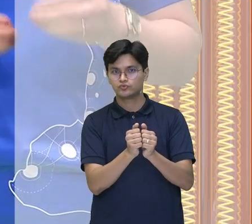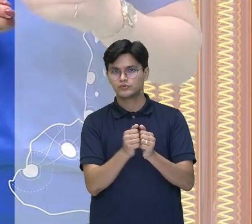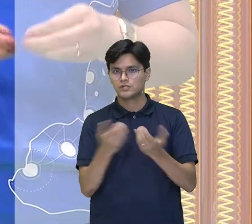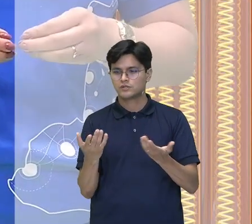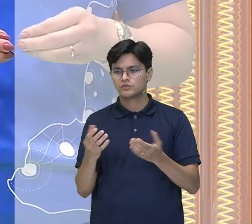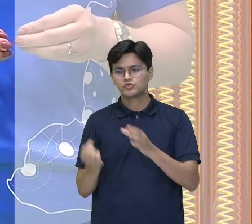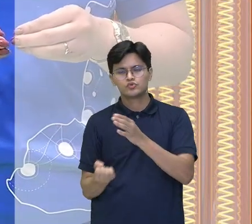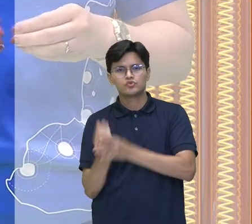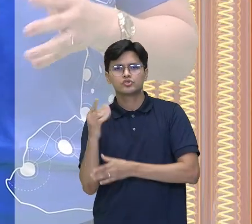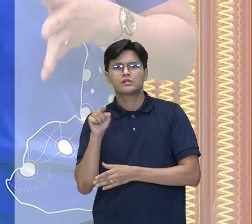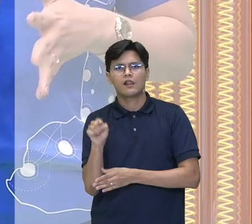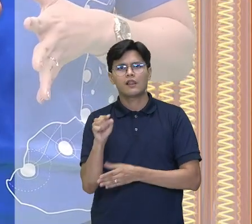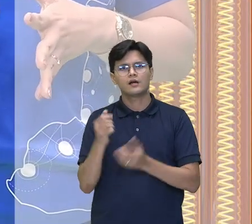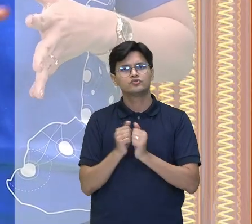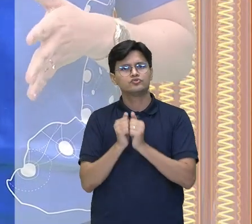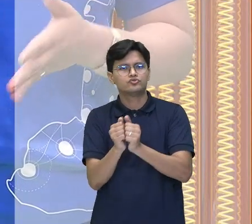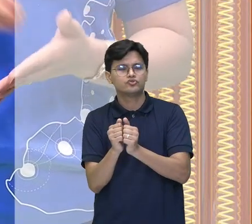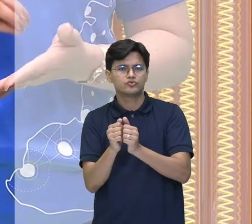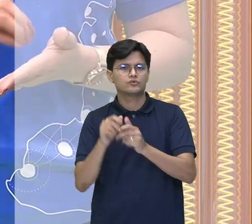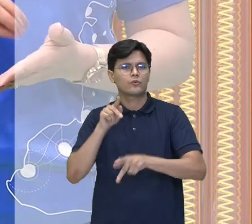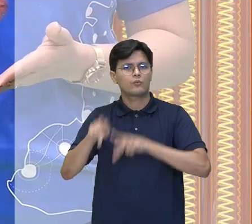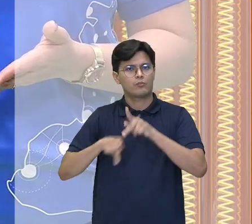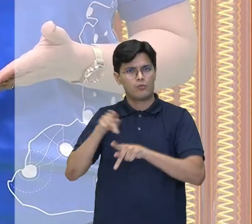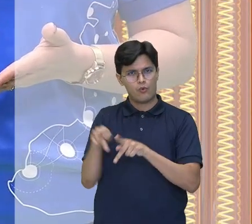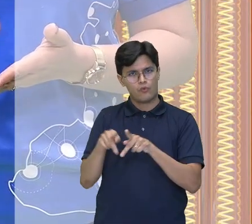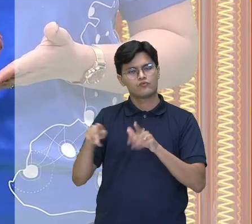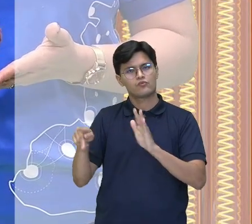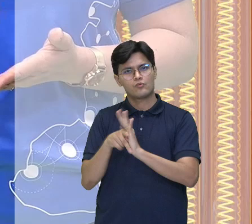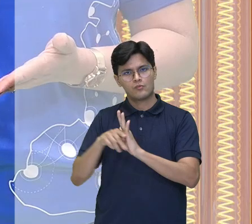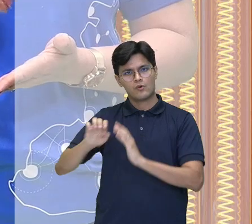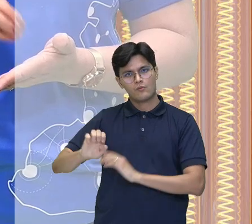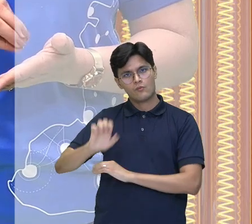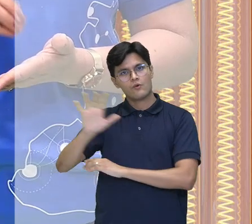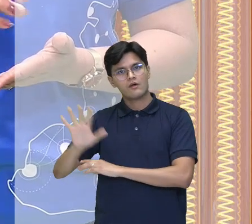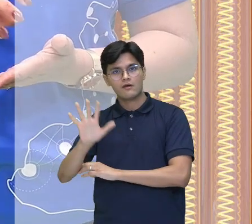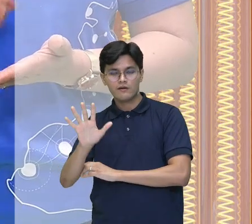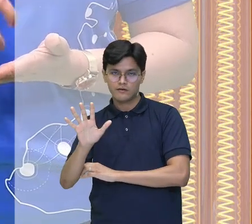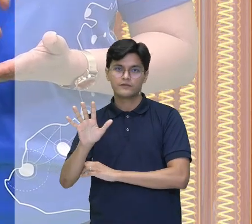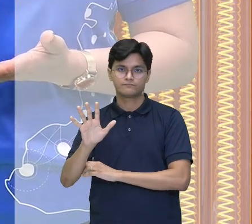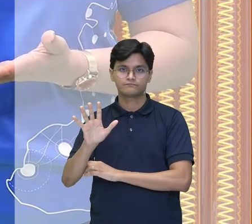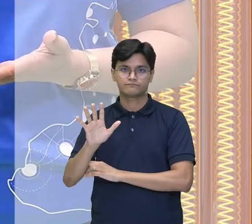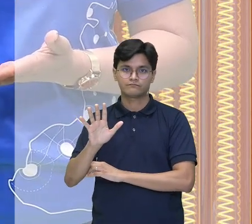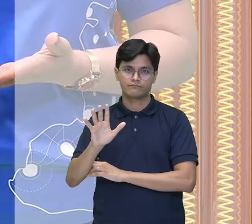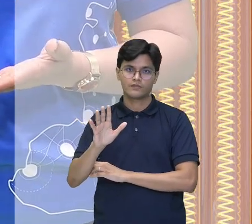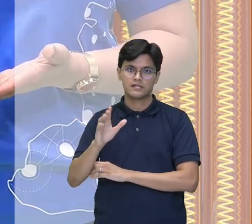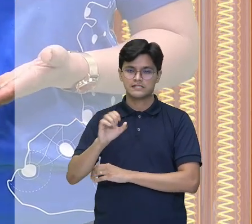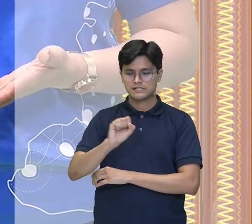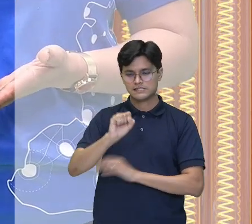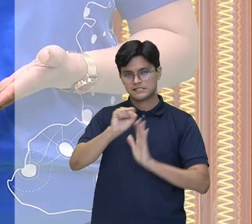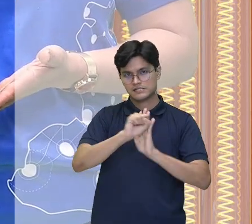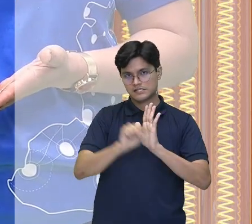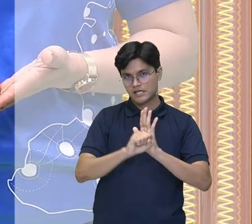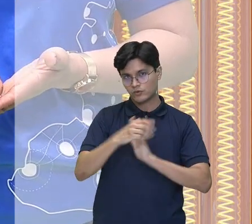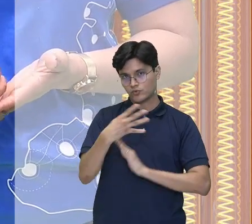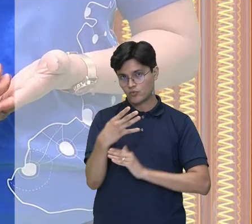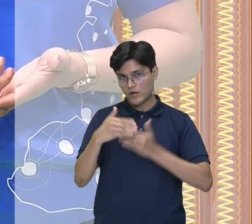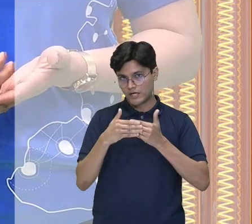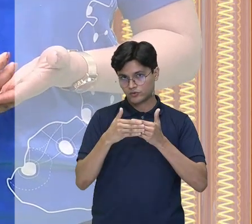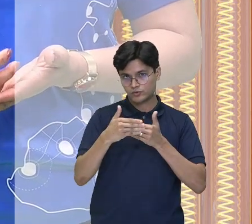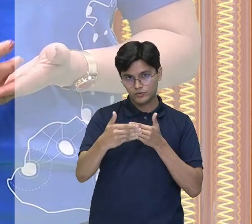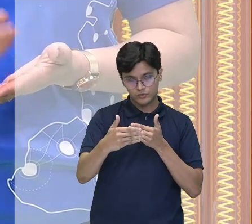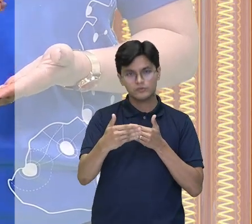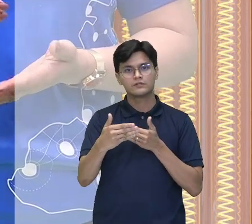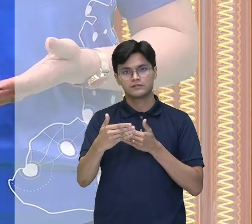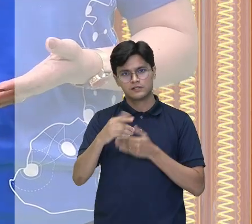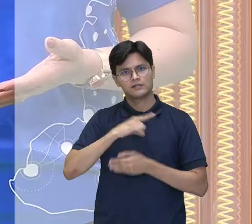europeus. Certo? Vale lembrar que desde o século IV já havia a presença da religião cristã no continente africano,